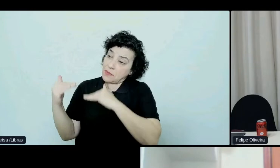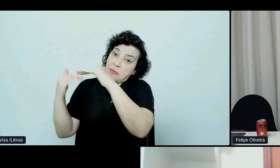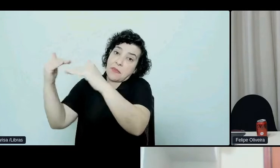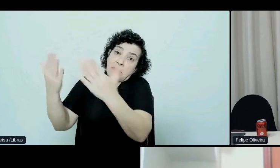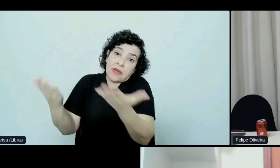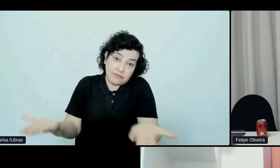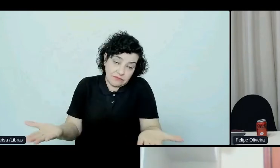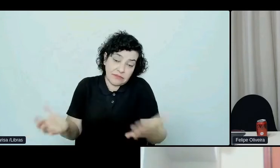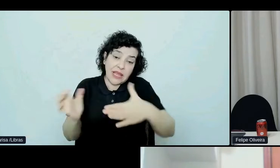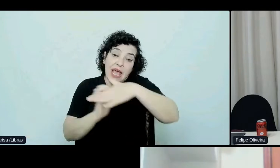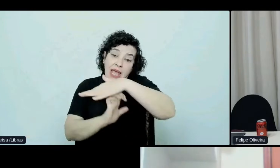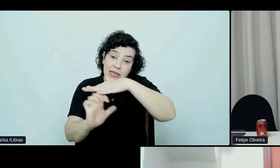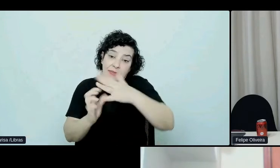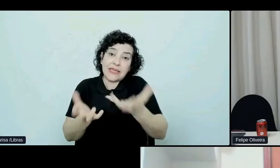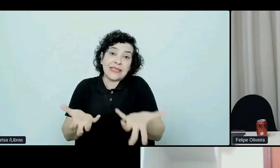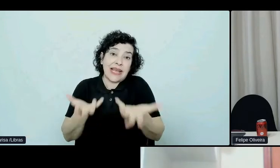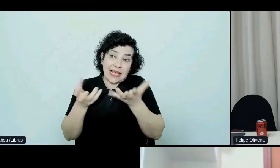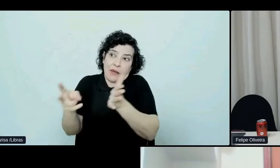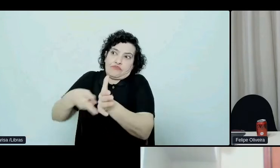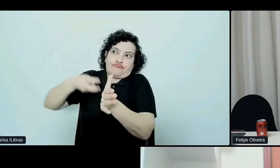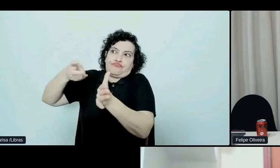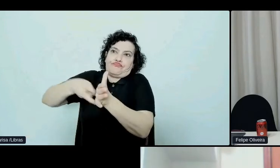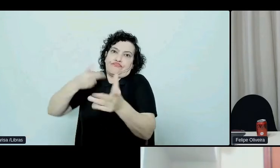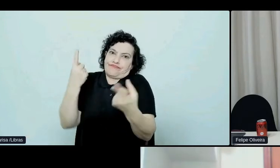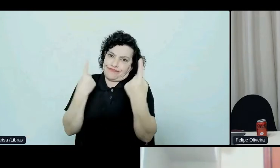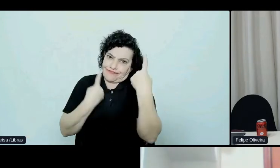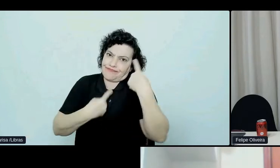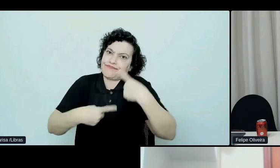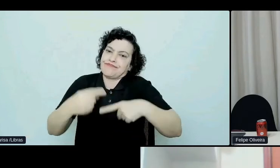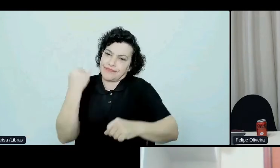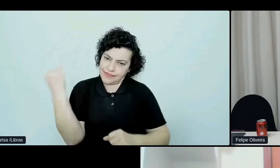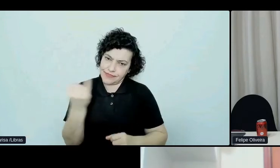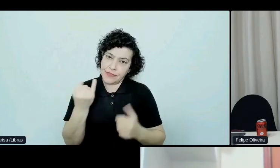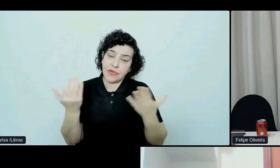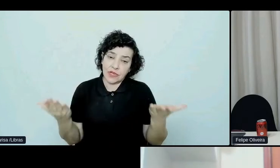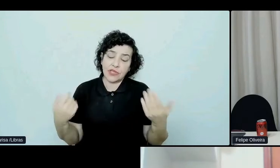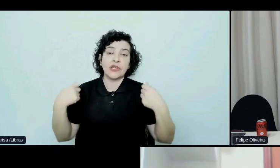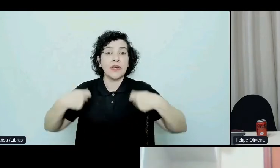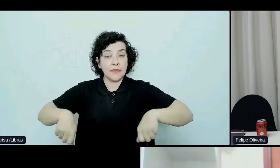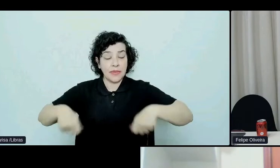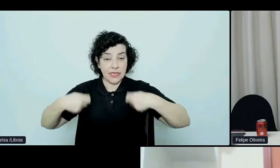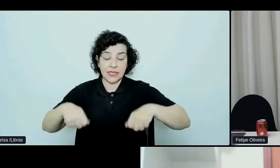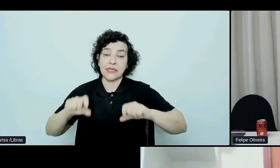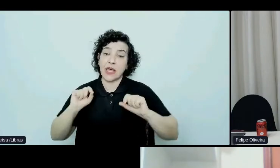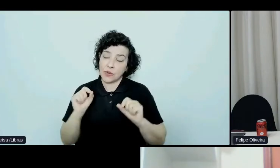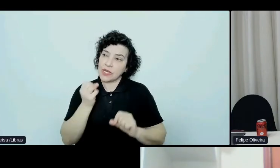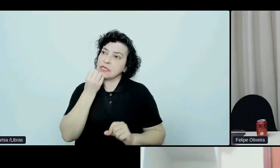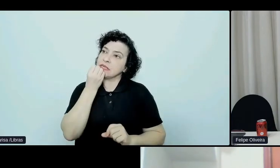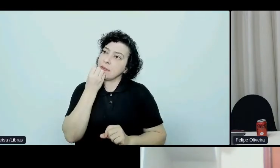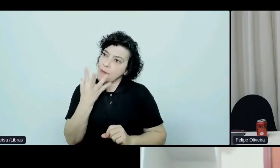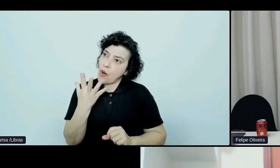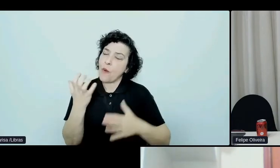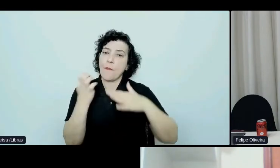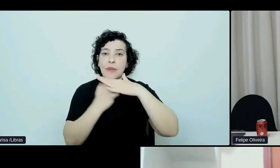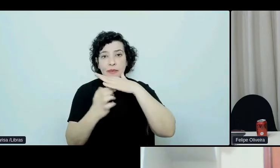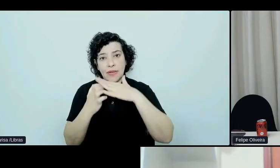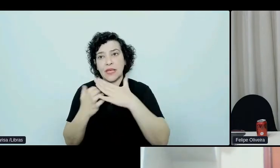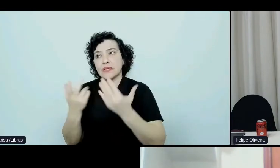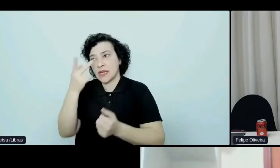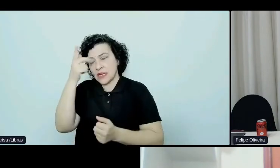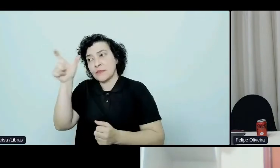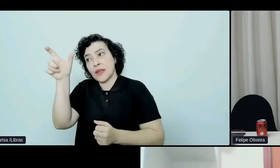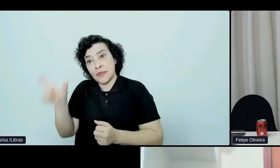maneira que você consiga ter melhores resultados, que essa pessoa se sinta confortável, que ela se sinta bem naquele ambiente e que ela